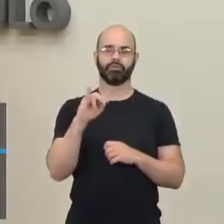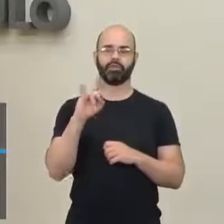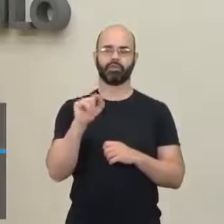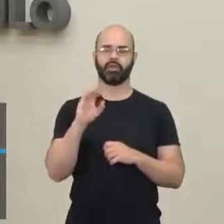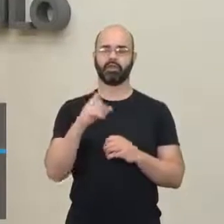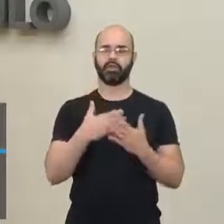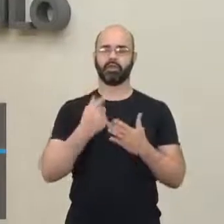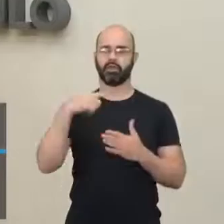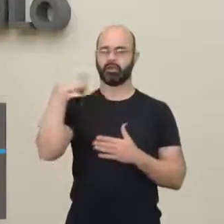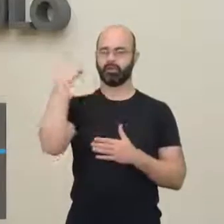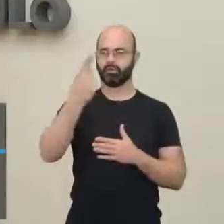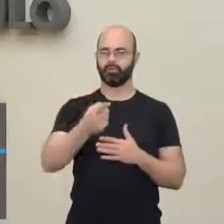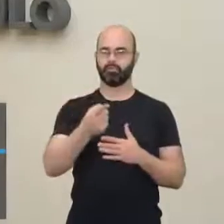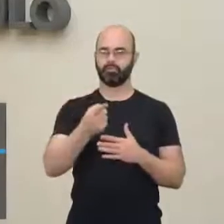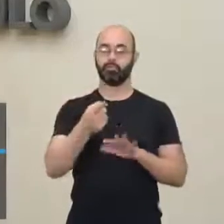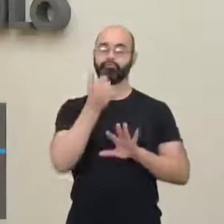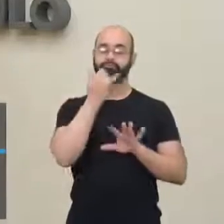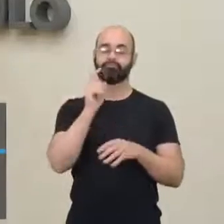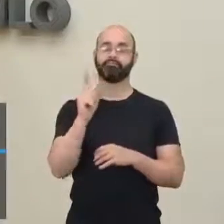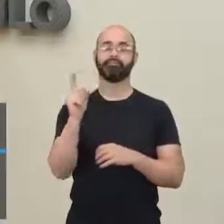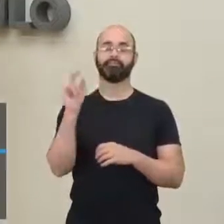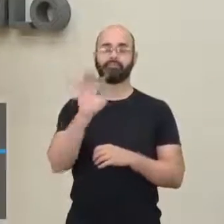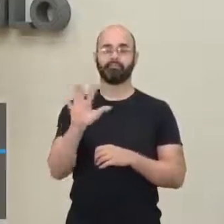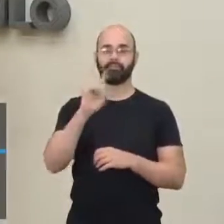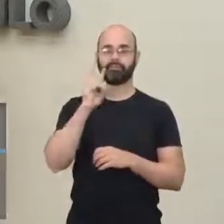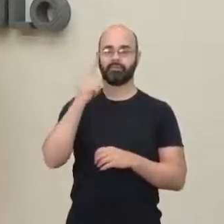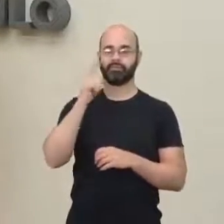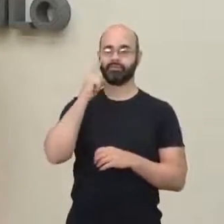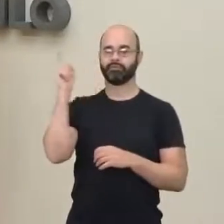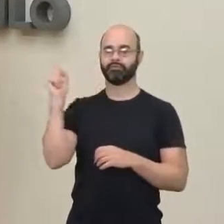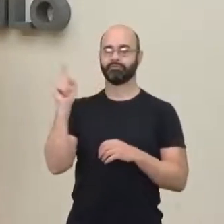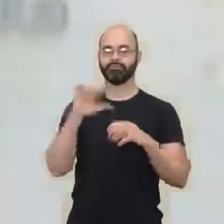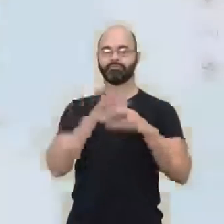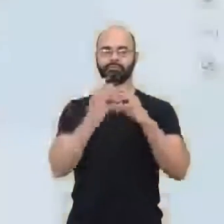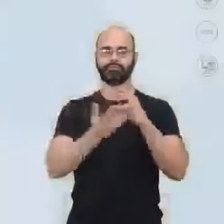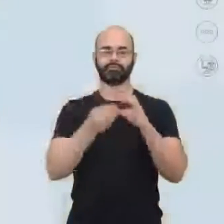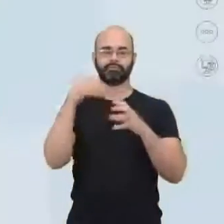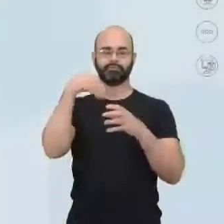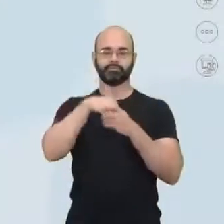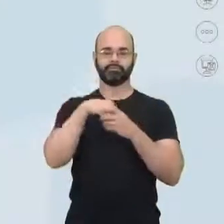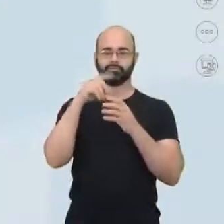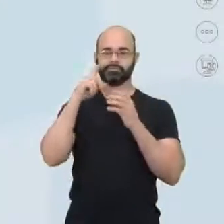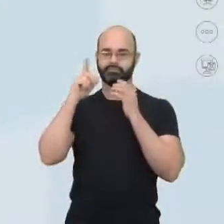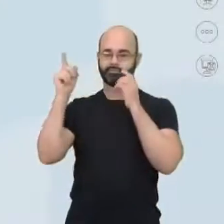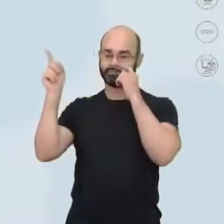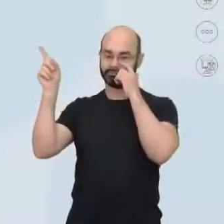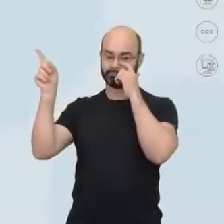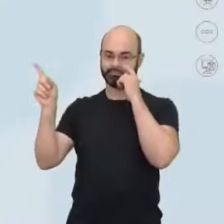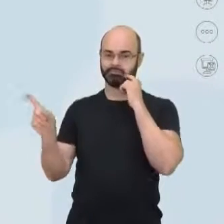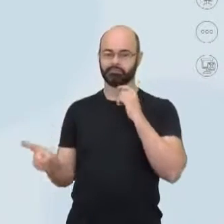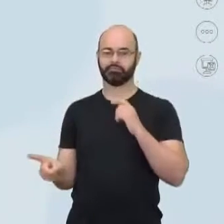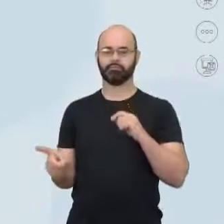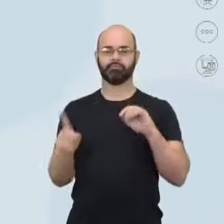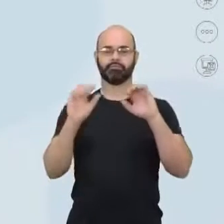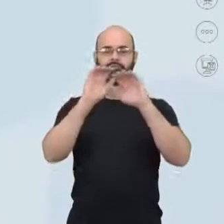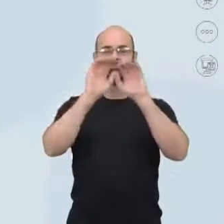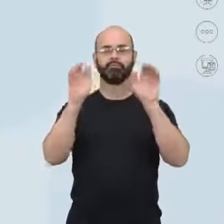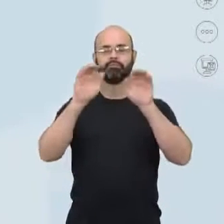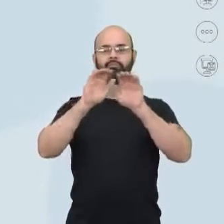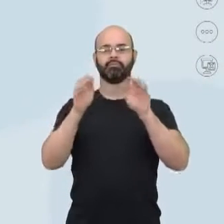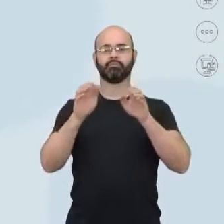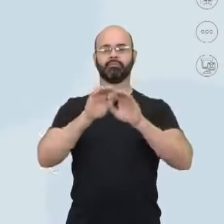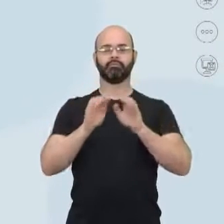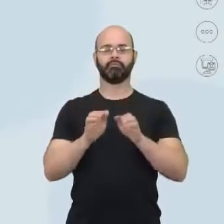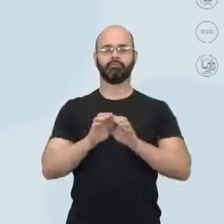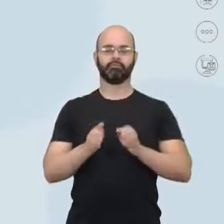vamos ver na próxima imagem. Então, nós temos lá as camadas internas e, entre elas, o que eu chamo de faixas de transição,